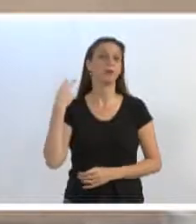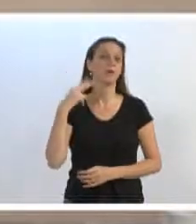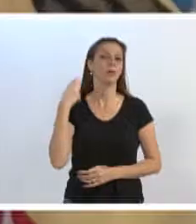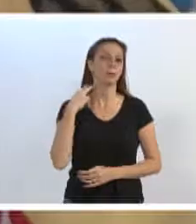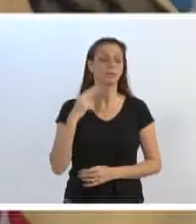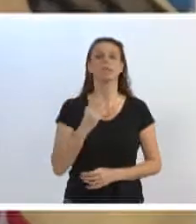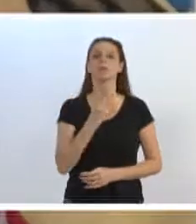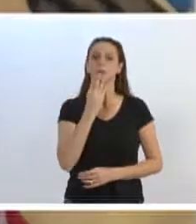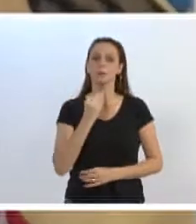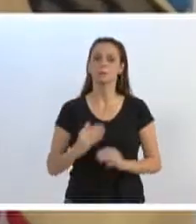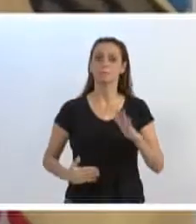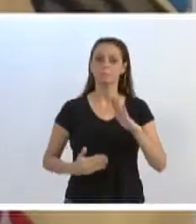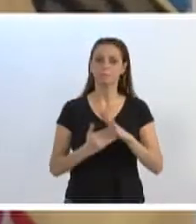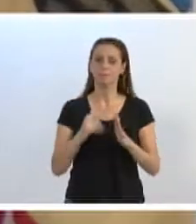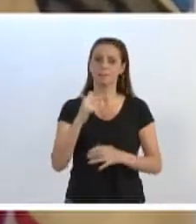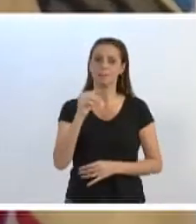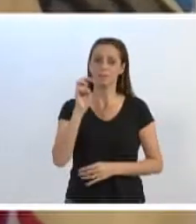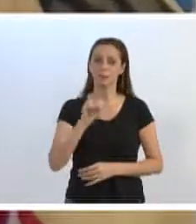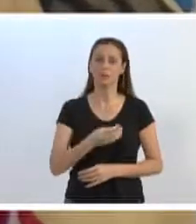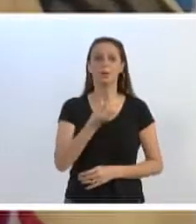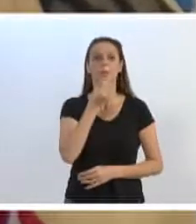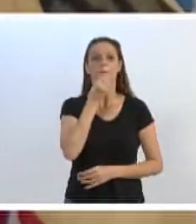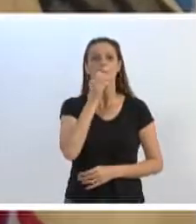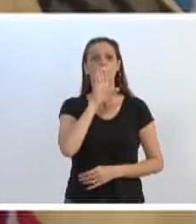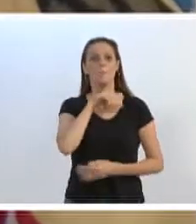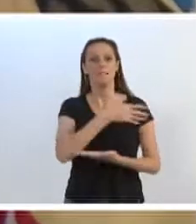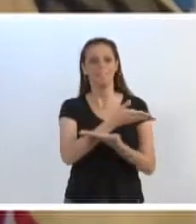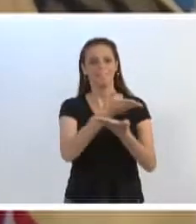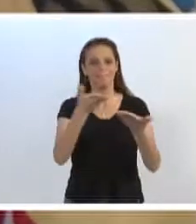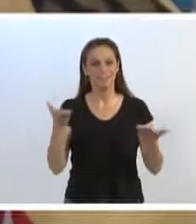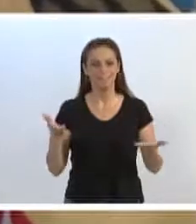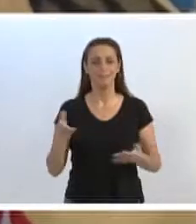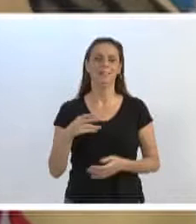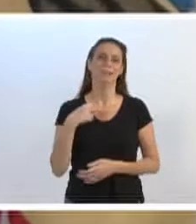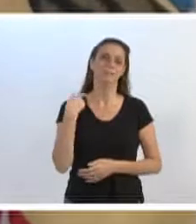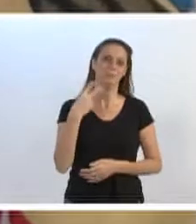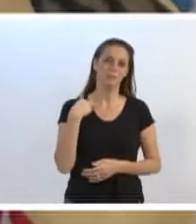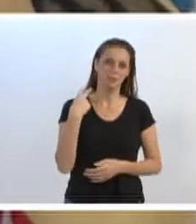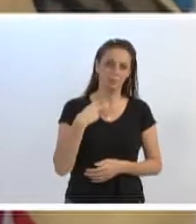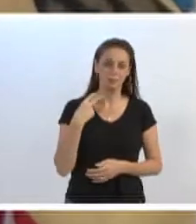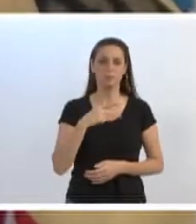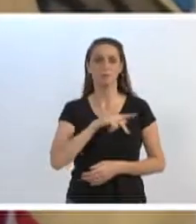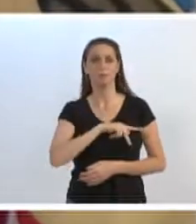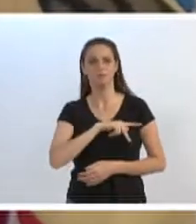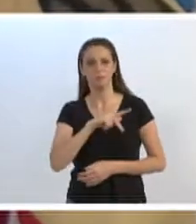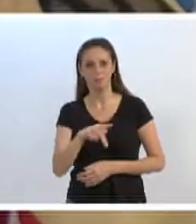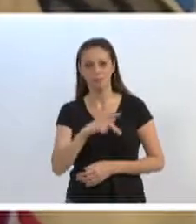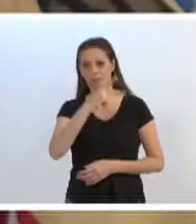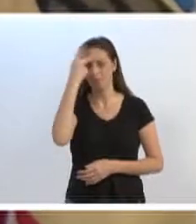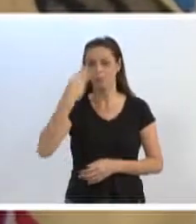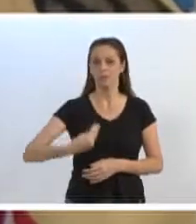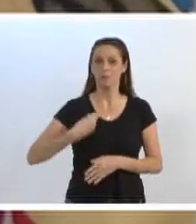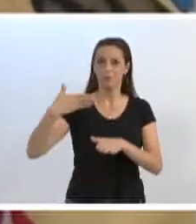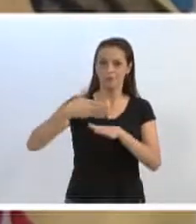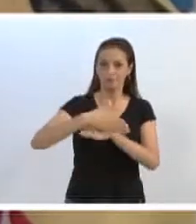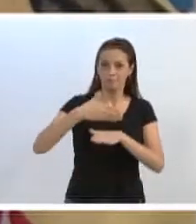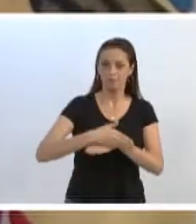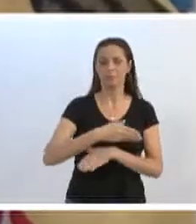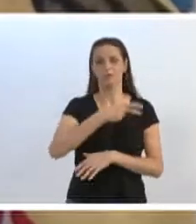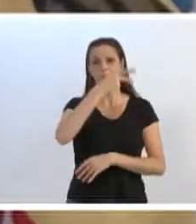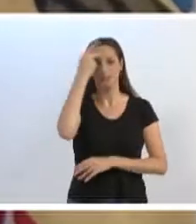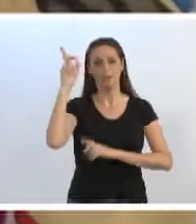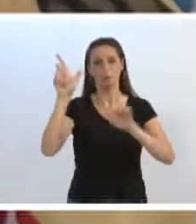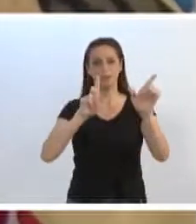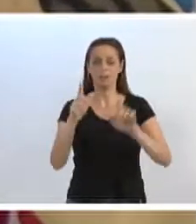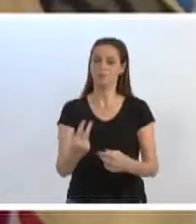Boa tarde, presidente. Boa tarde, colegas. Boa tarde ao pessoal que nos acompanha aqui no plenário, também através dos canais de comunicação dessa casa. Hoje eu gostaria